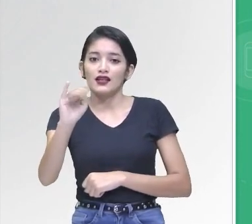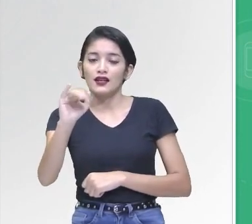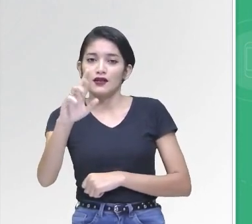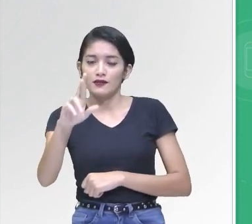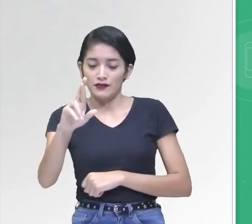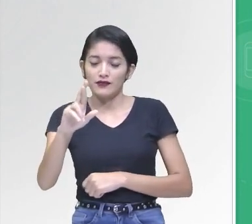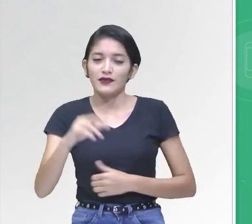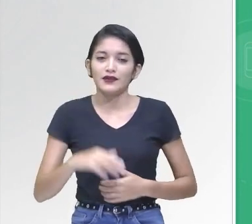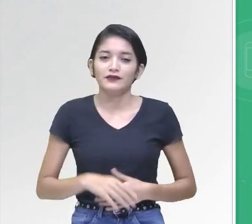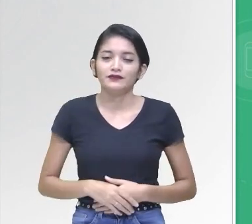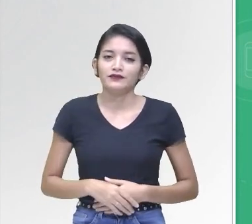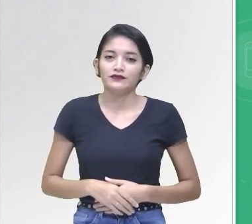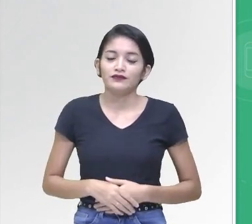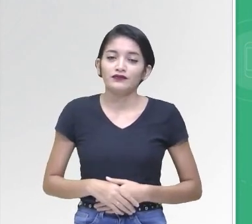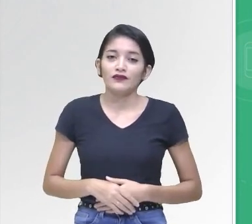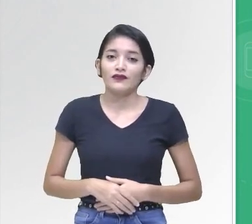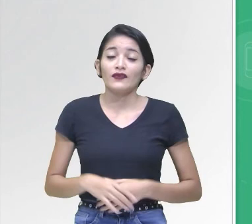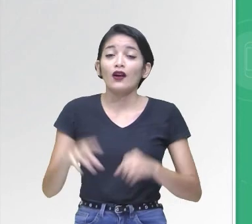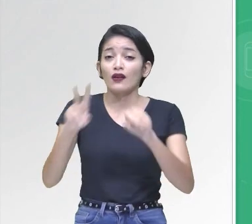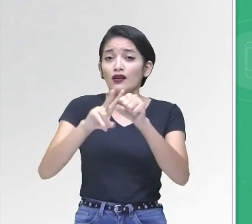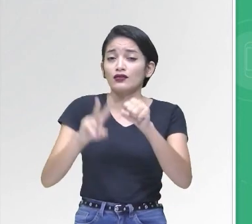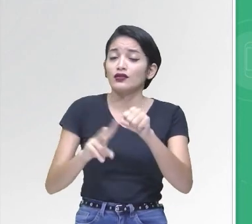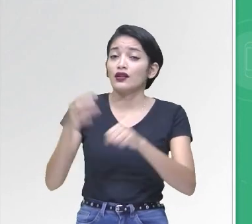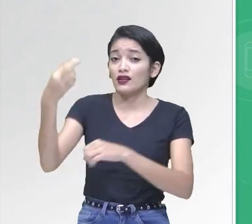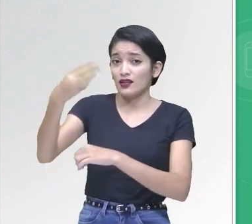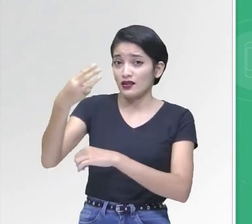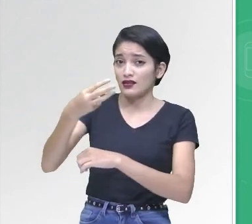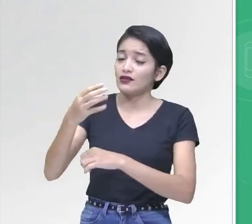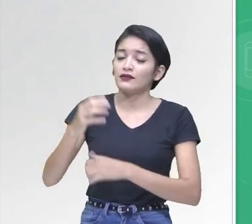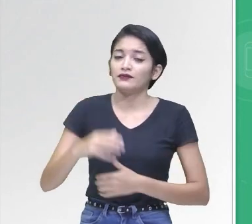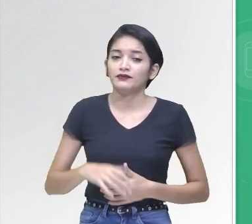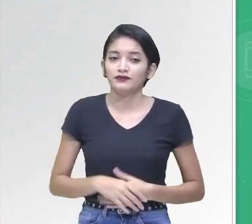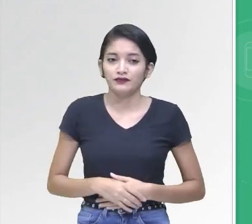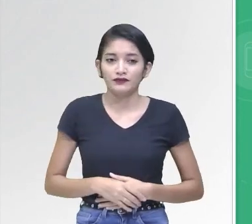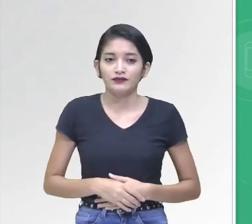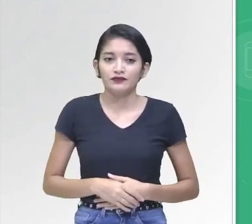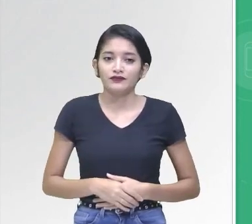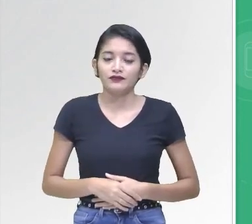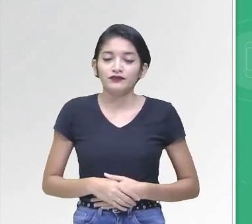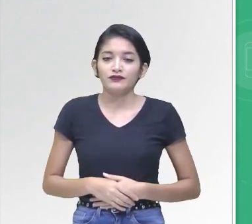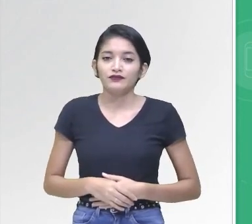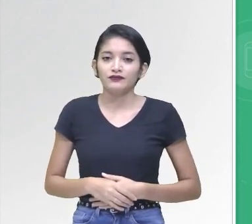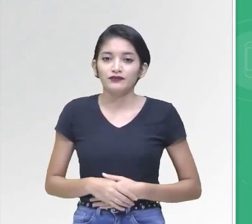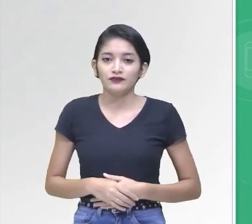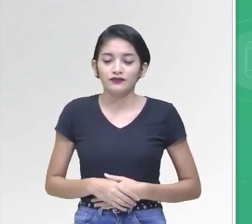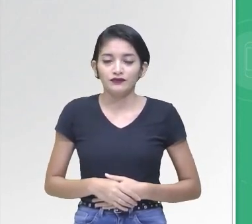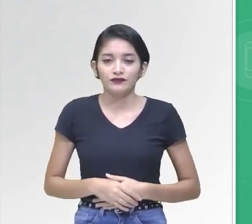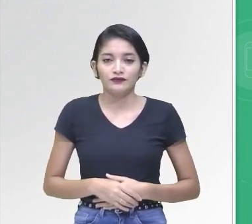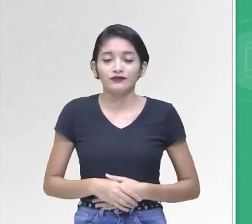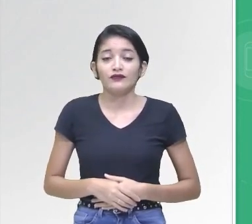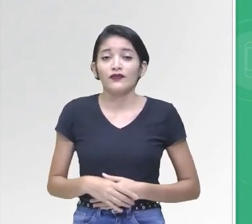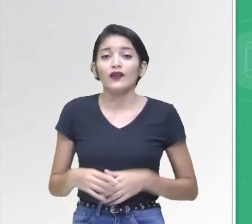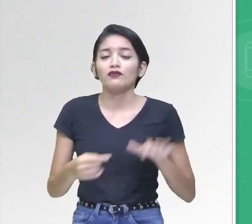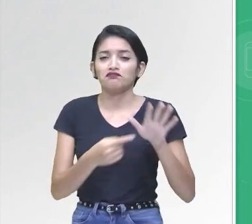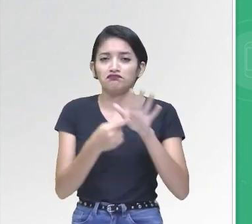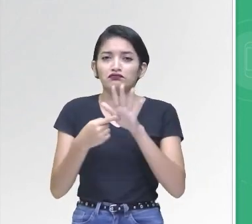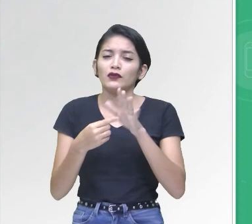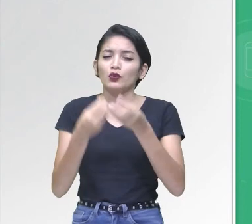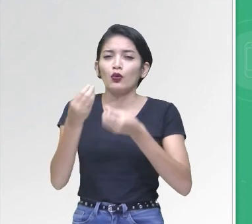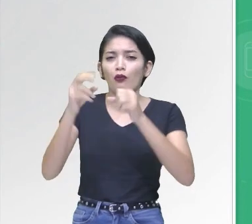de que conjugação? Da terceira conjugação, IR, né, ó. Yo escribo, tú escribes,